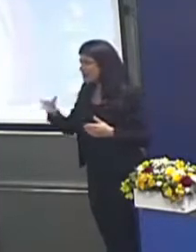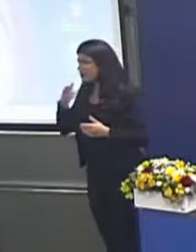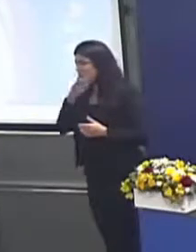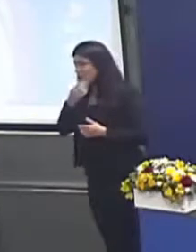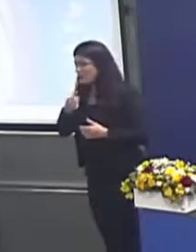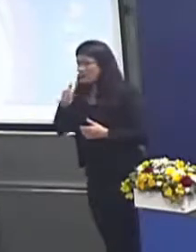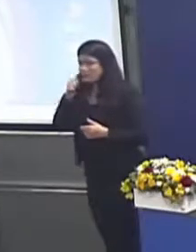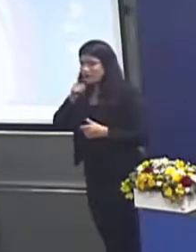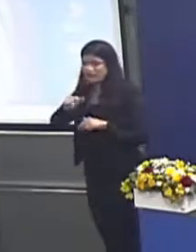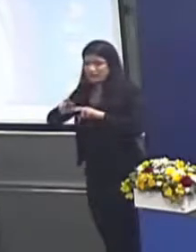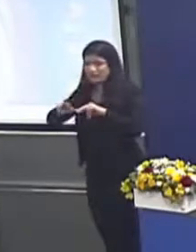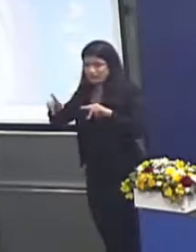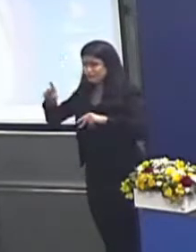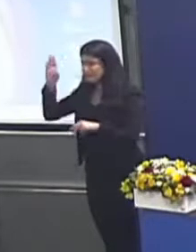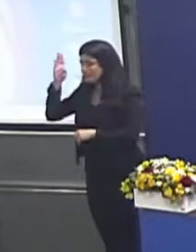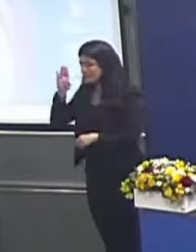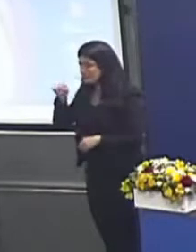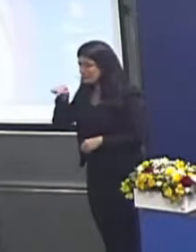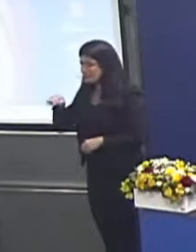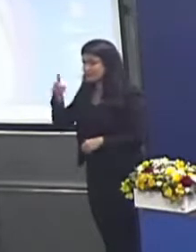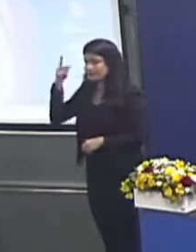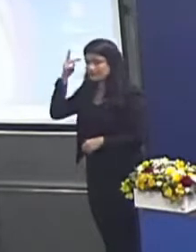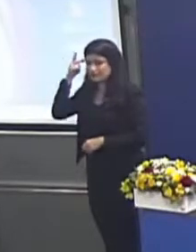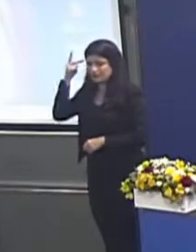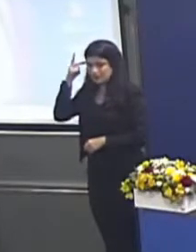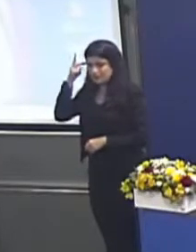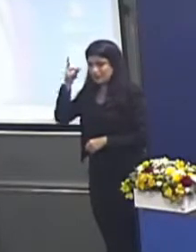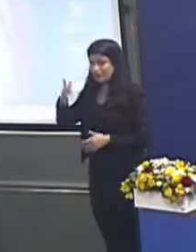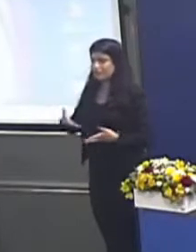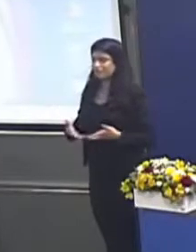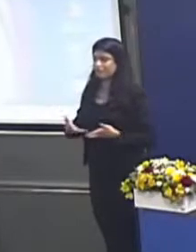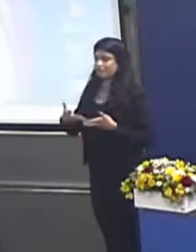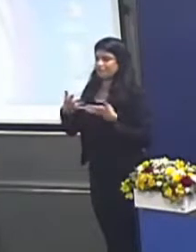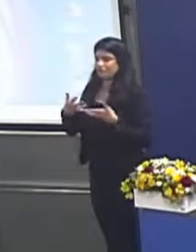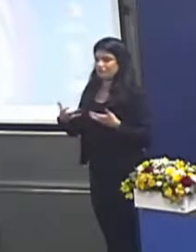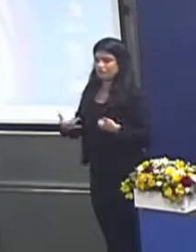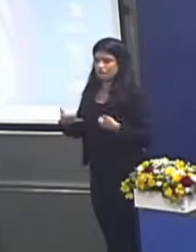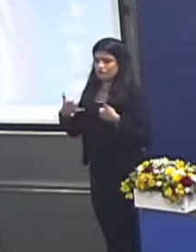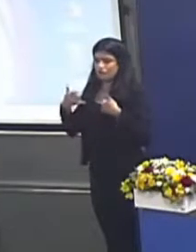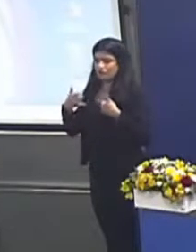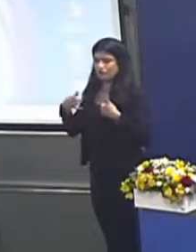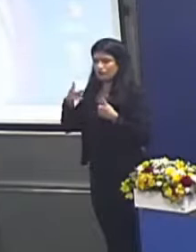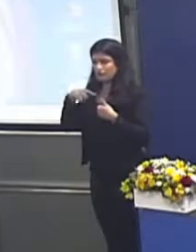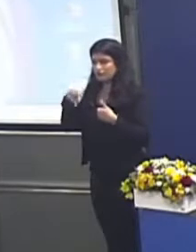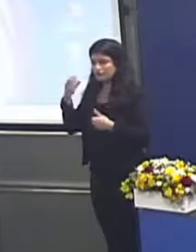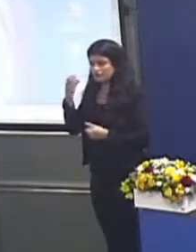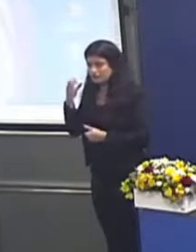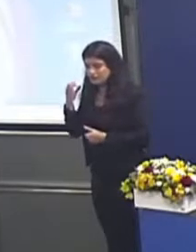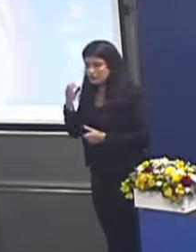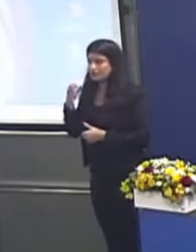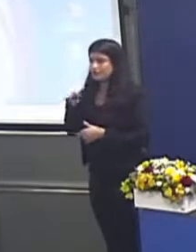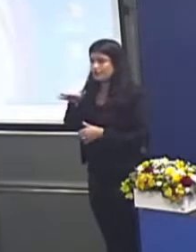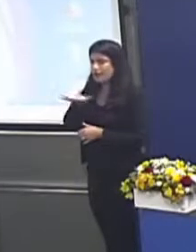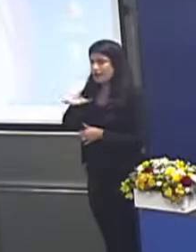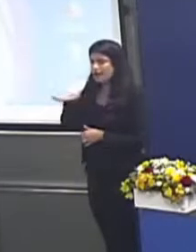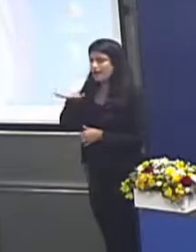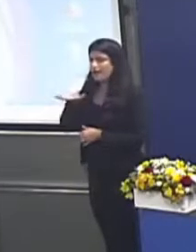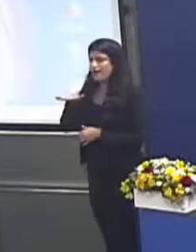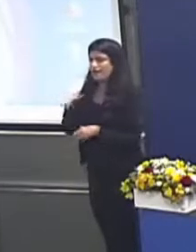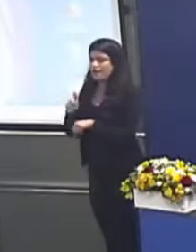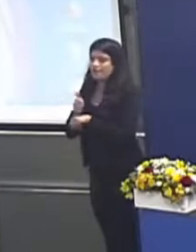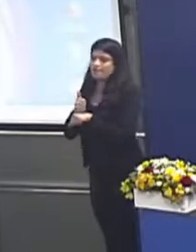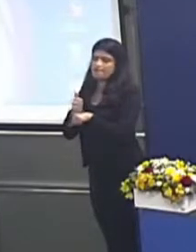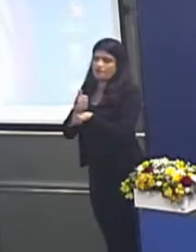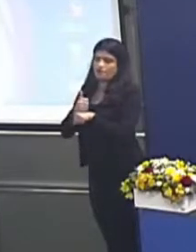brasileiros e aqui de São Paulo se orgulharem dessa ciência e dessa profissão